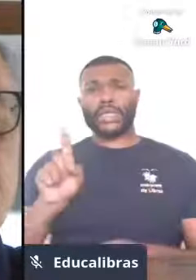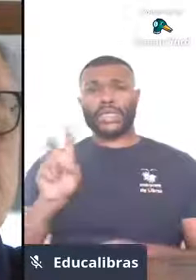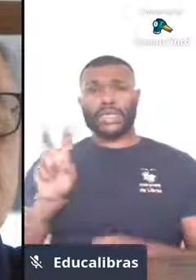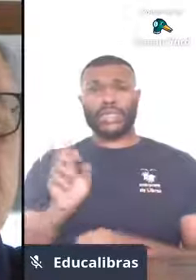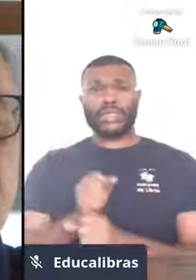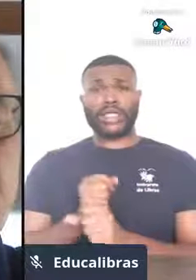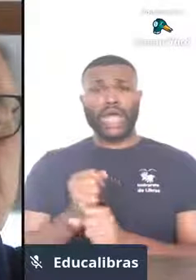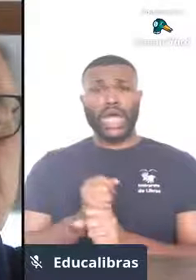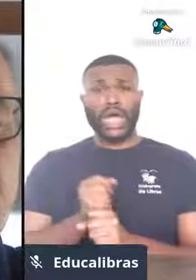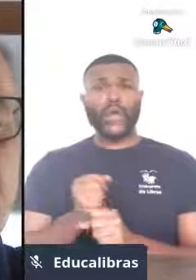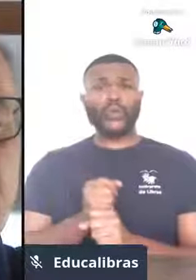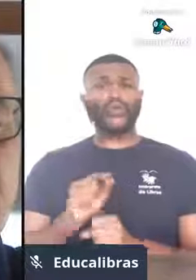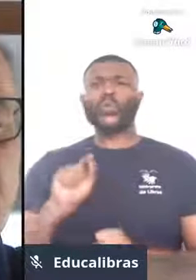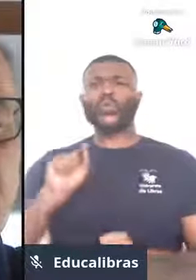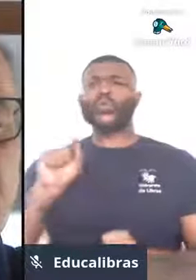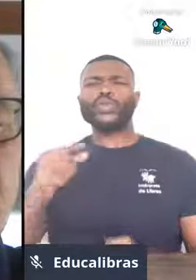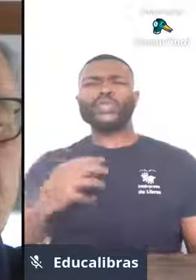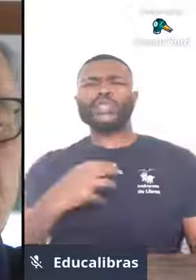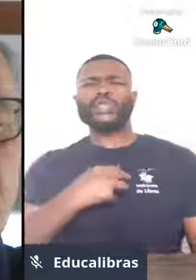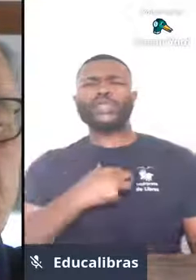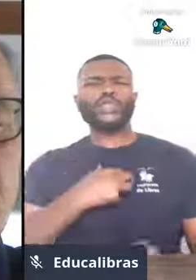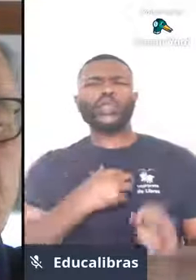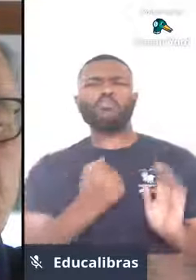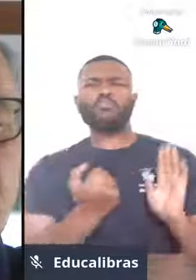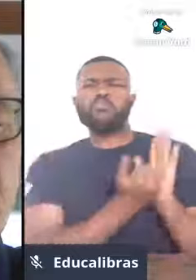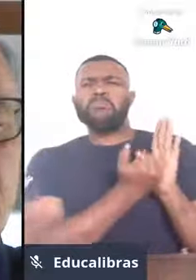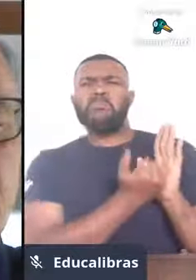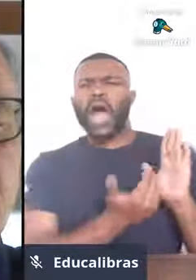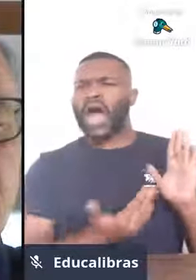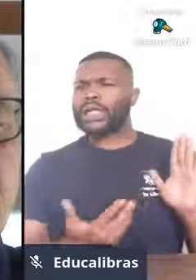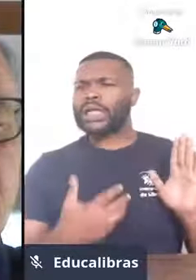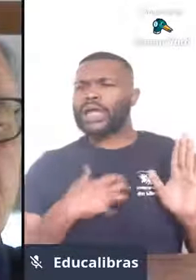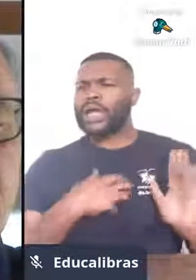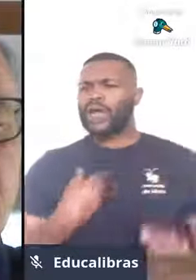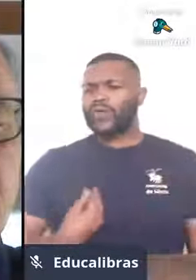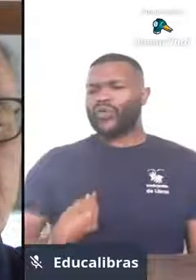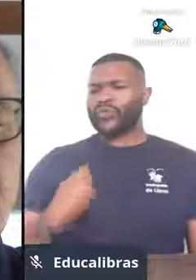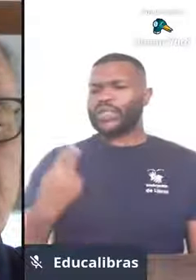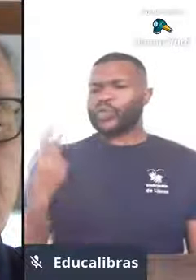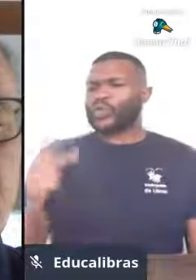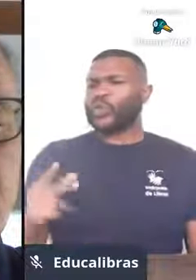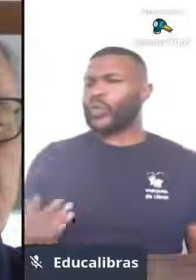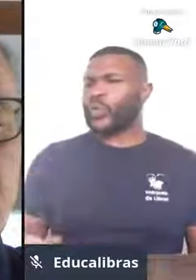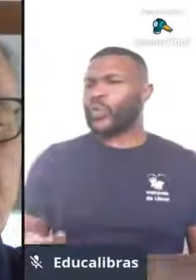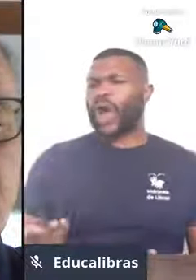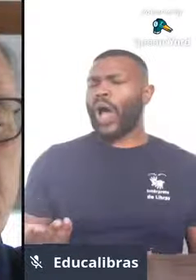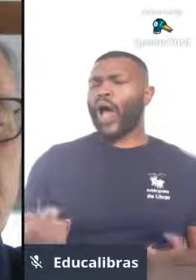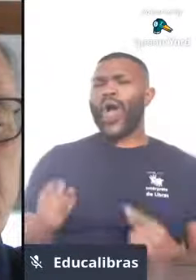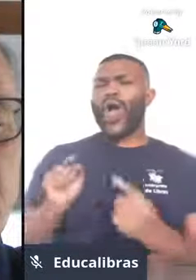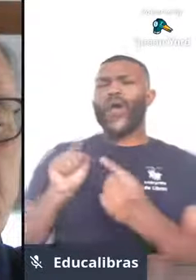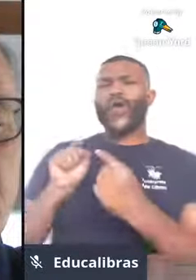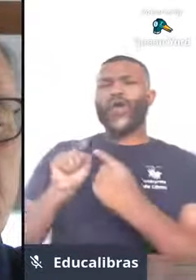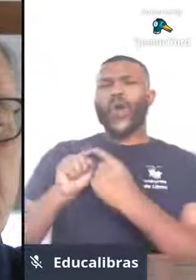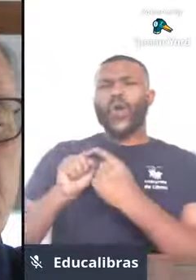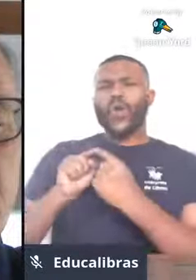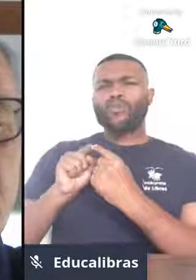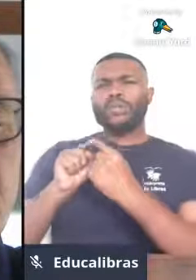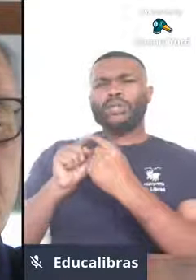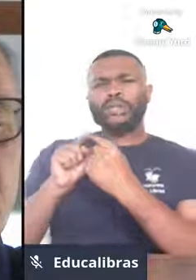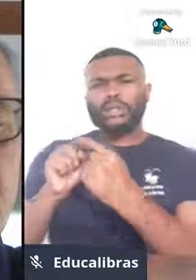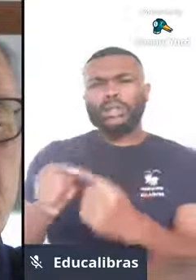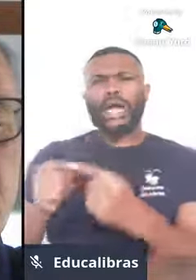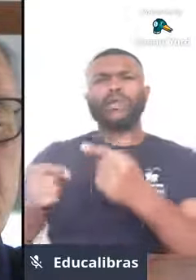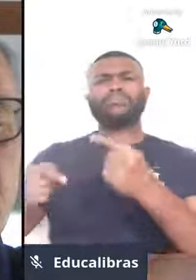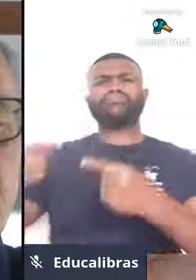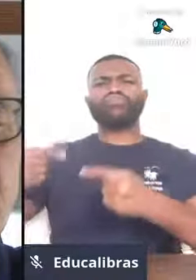mais marcante aí que você pode, da sua vida, né, a ver com esse processo político e